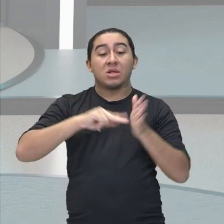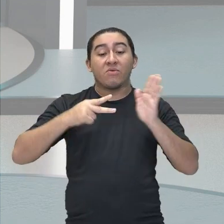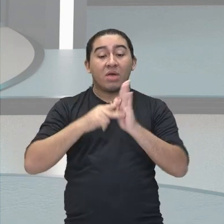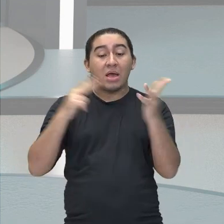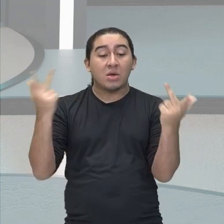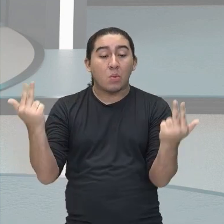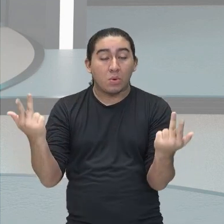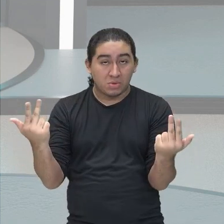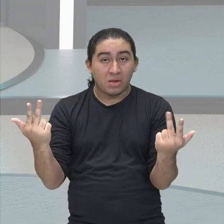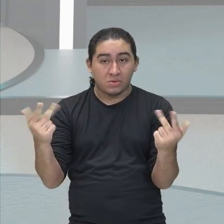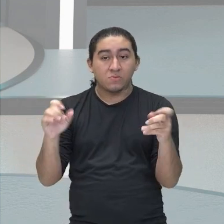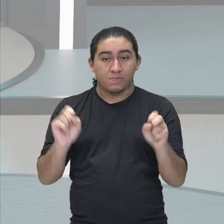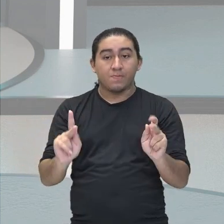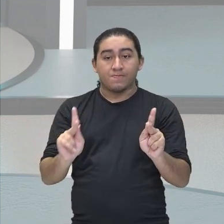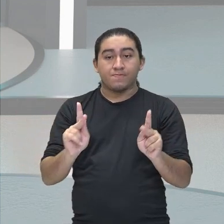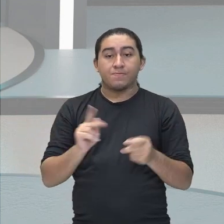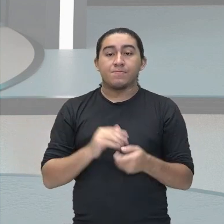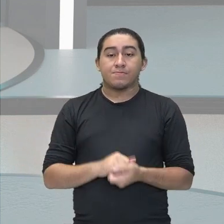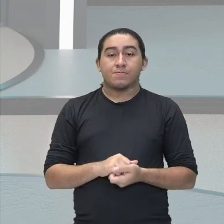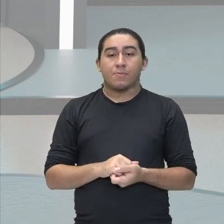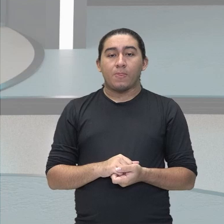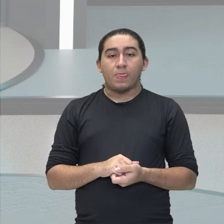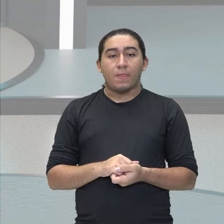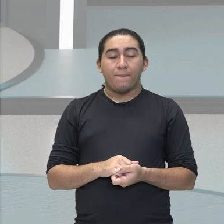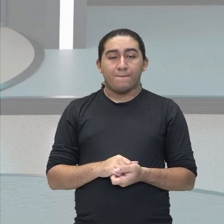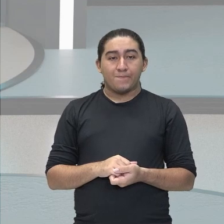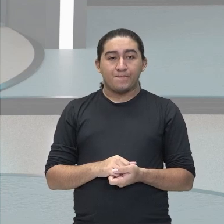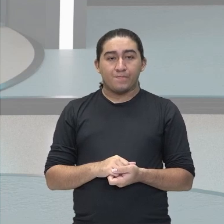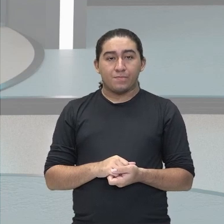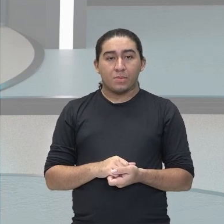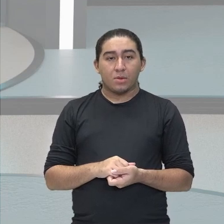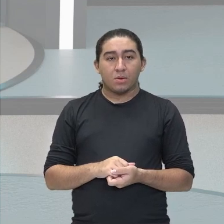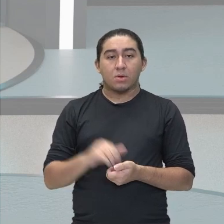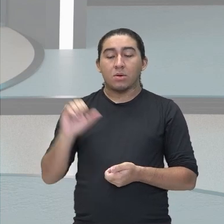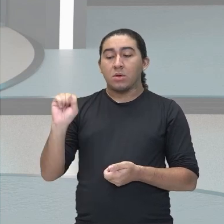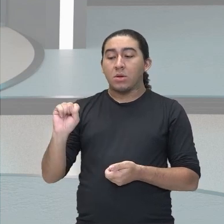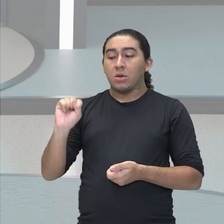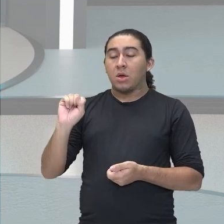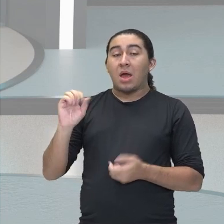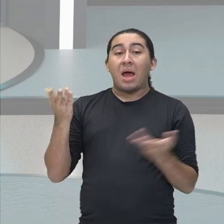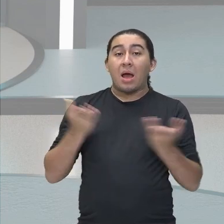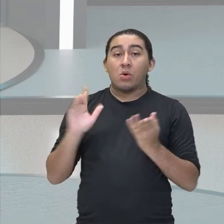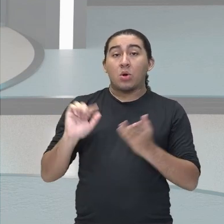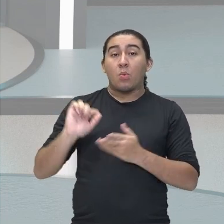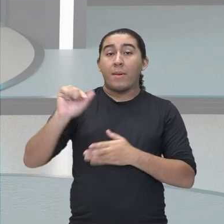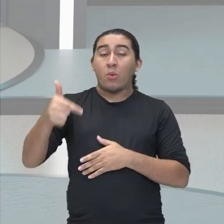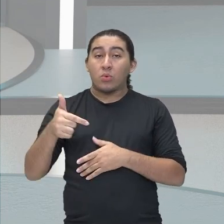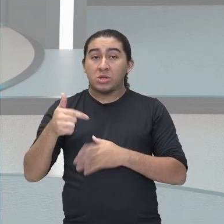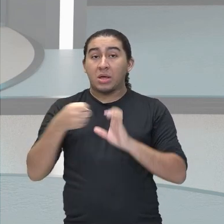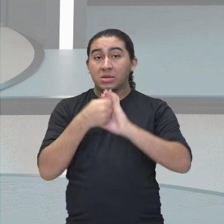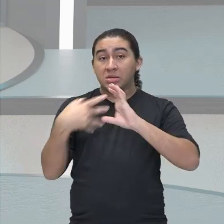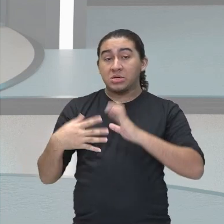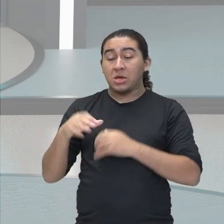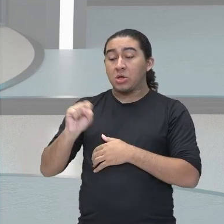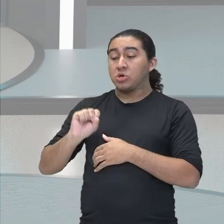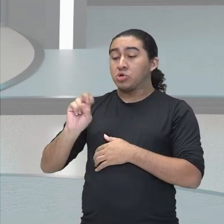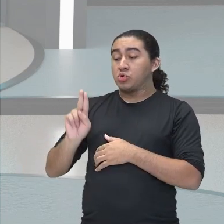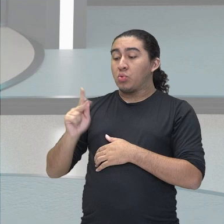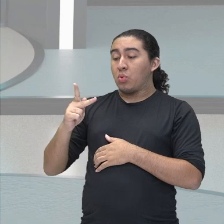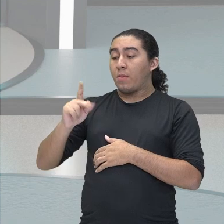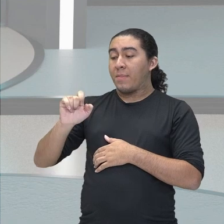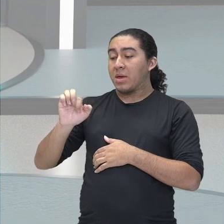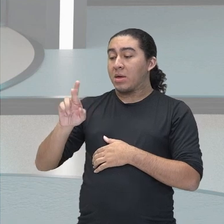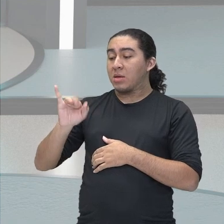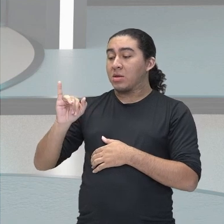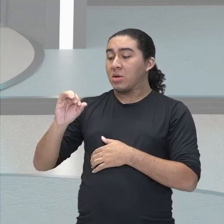de igualdade. Aí, de superioridade, o que é que acontece? Um elemento vai ser